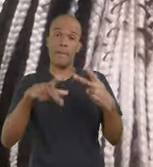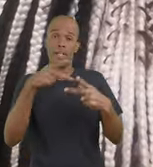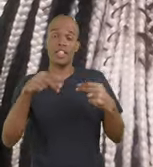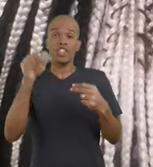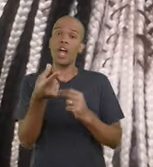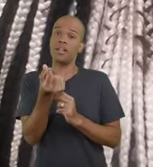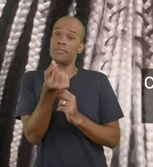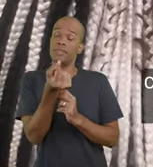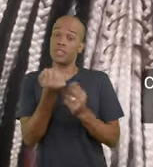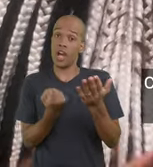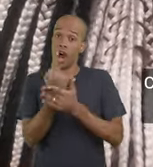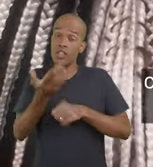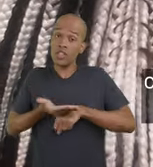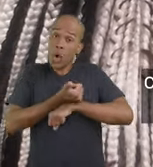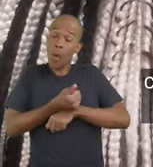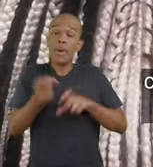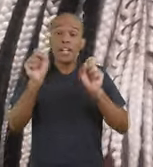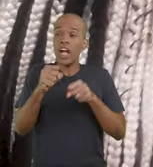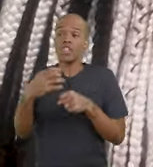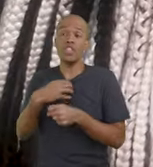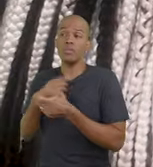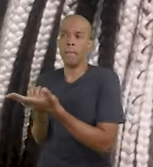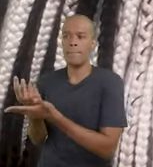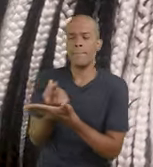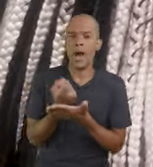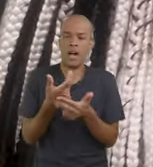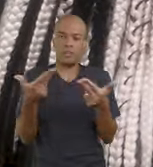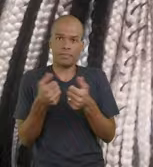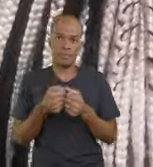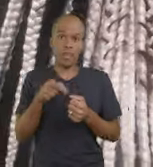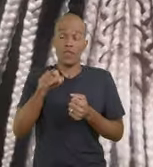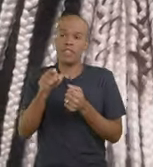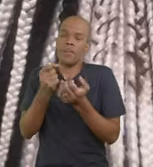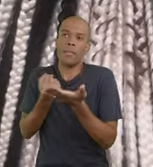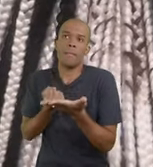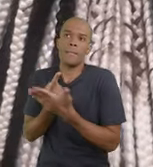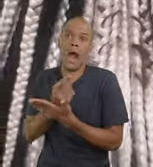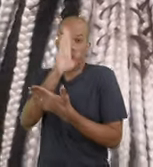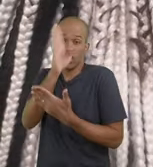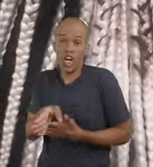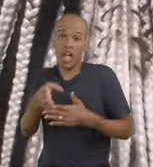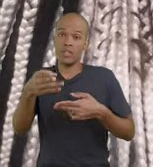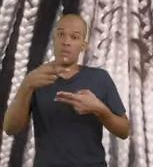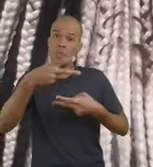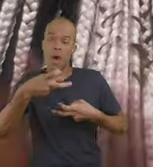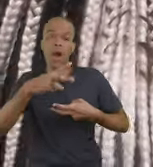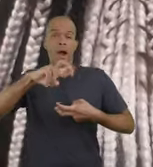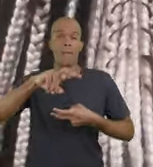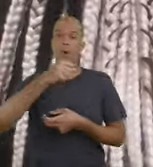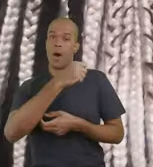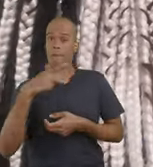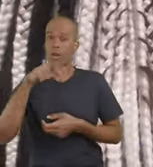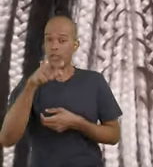Vale presente é um valor de crédito comprado previamente que serve como forma de pagamento, ou seja, ao invés de pagar direto no aplicativo